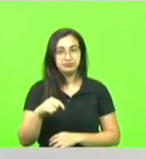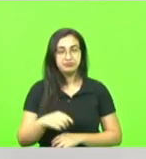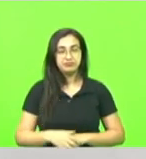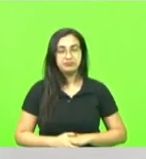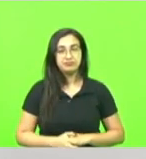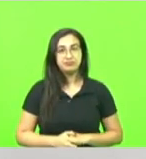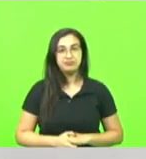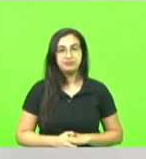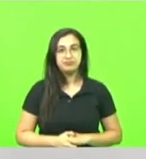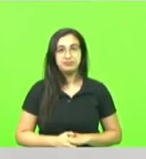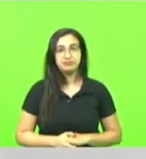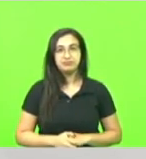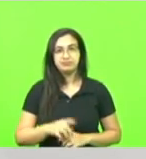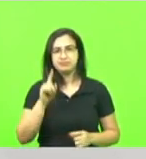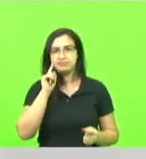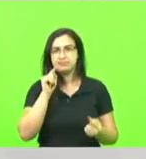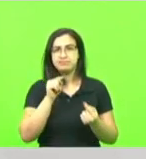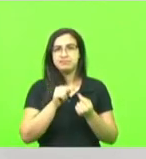Mais precisamente,